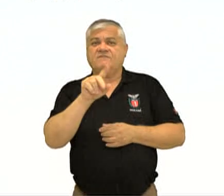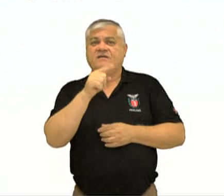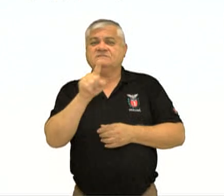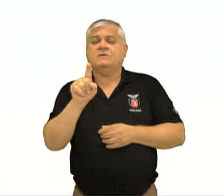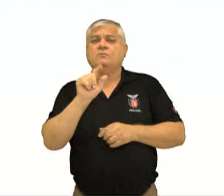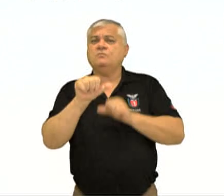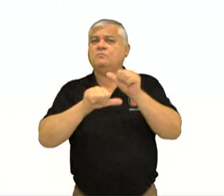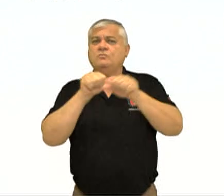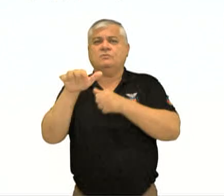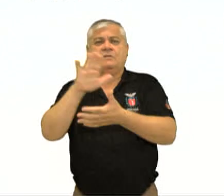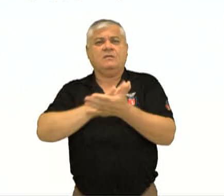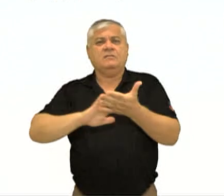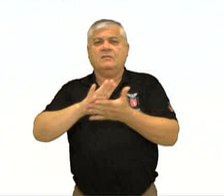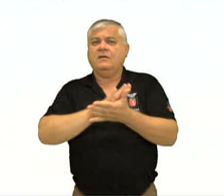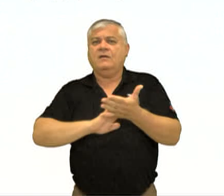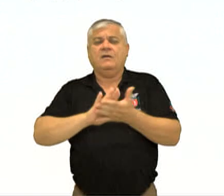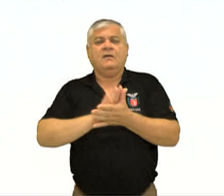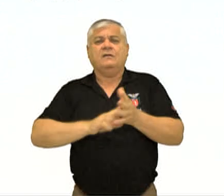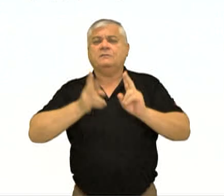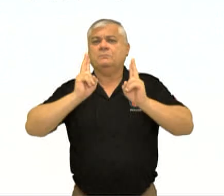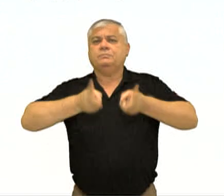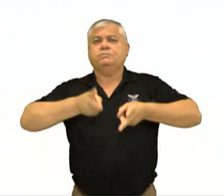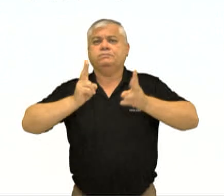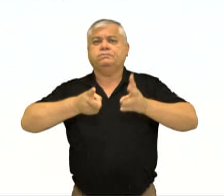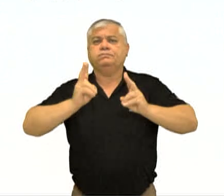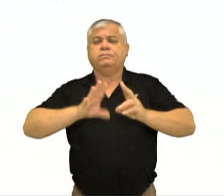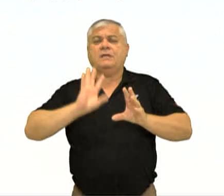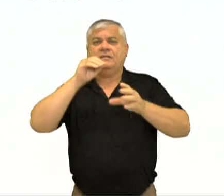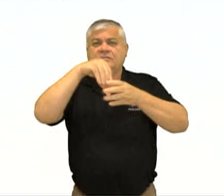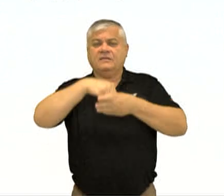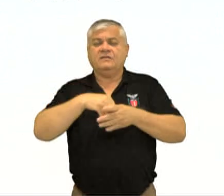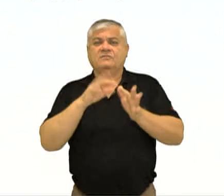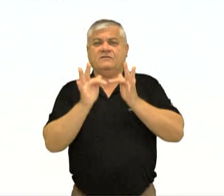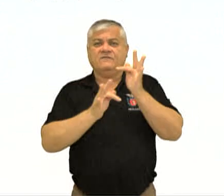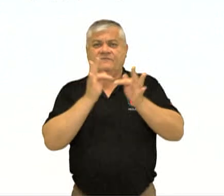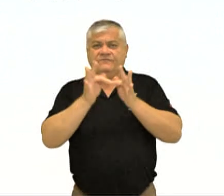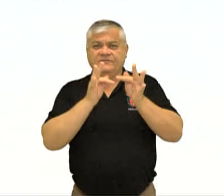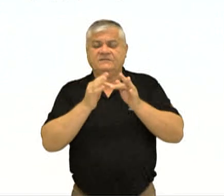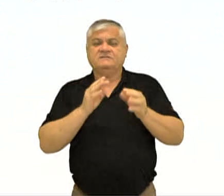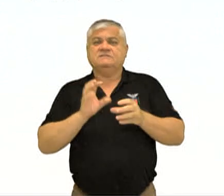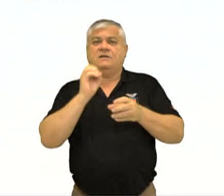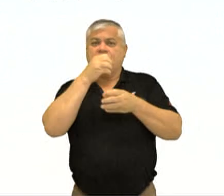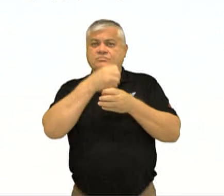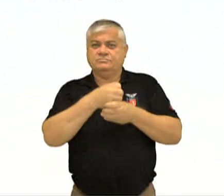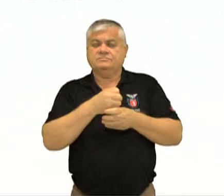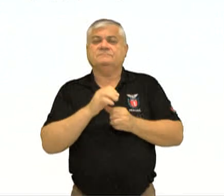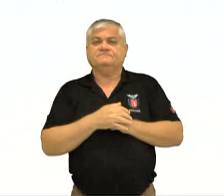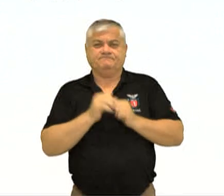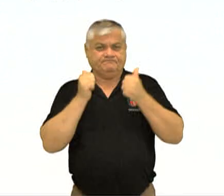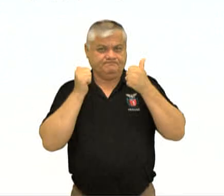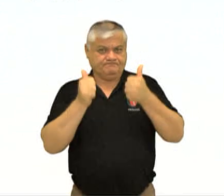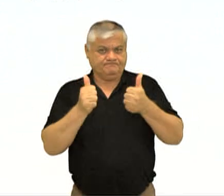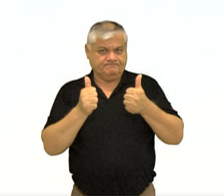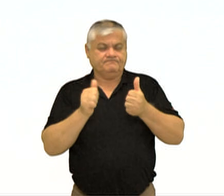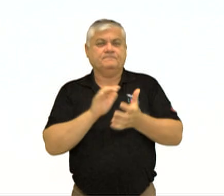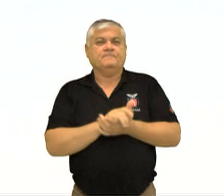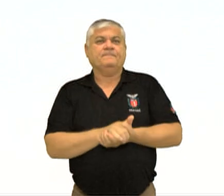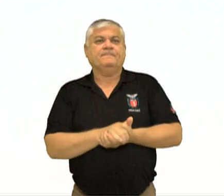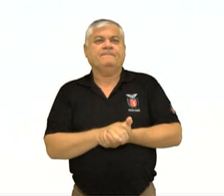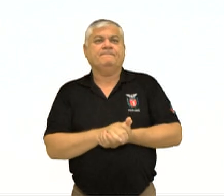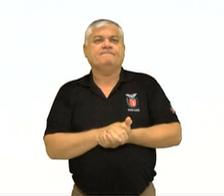não mudam com o passar do tempo dentro de um sistema físico isolado. Beleza? Vamos